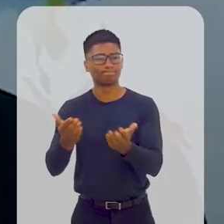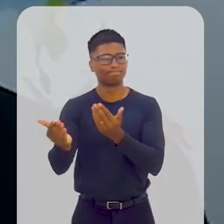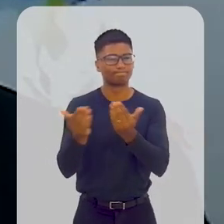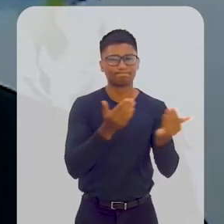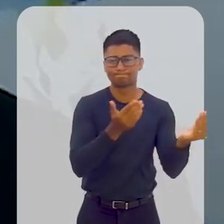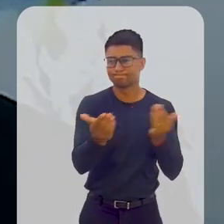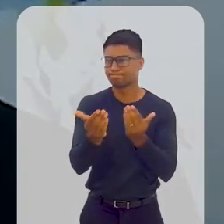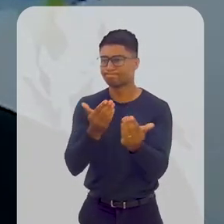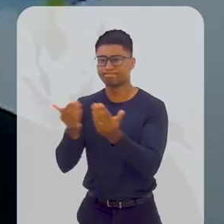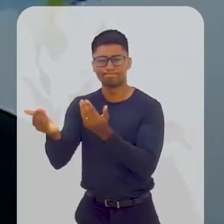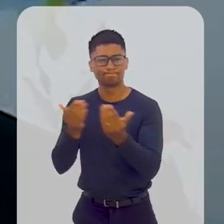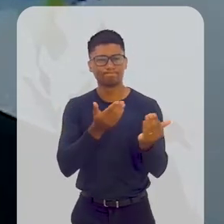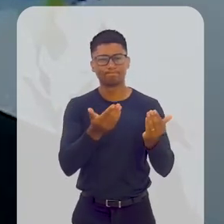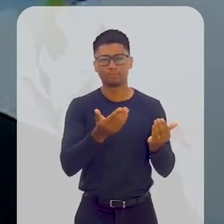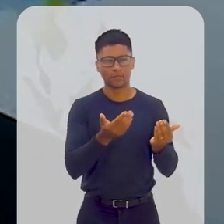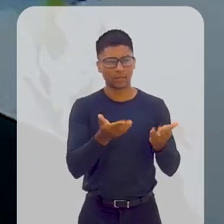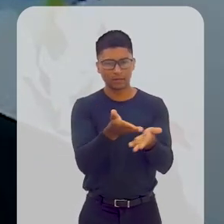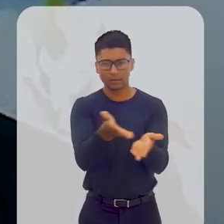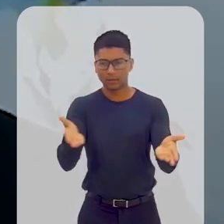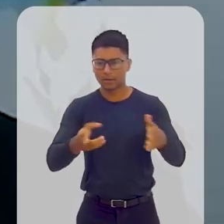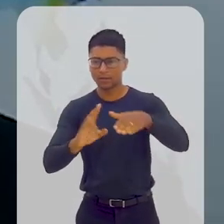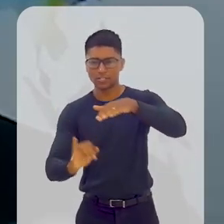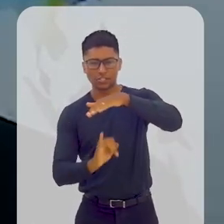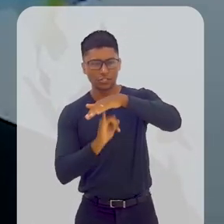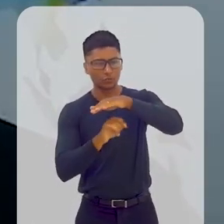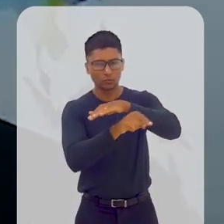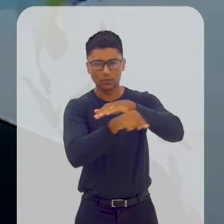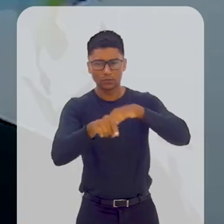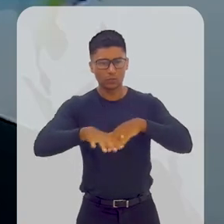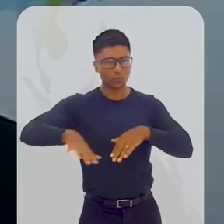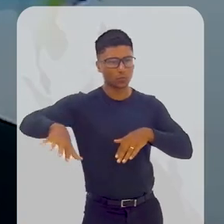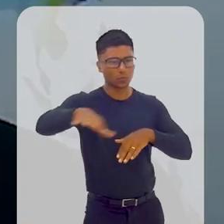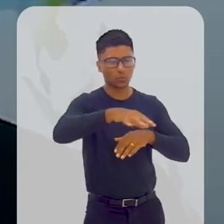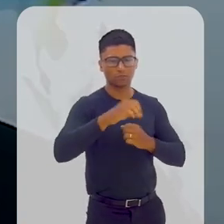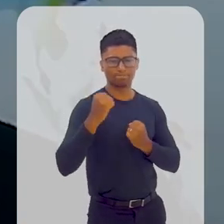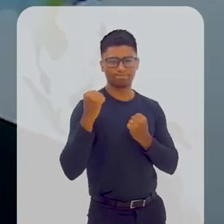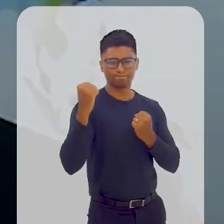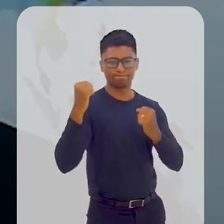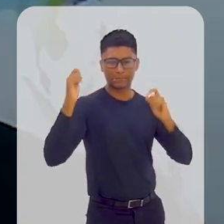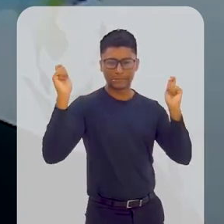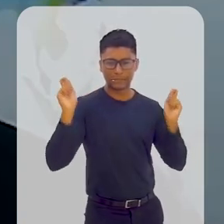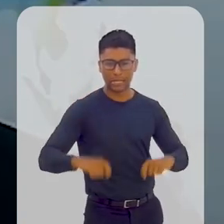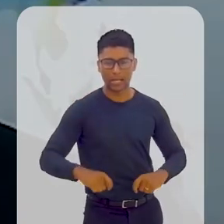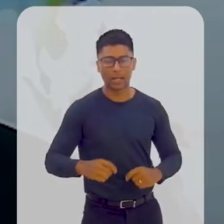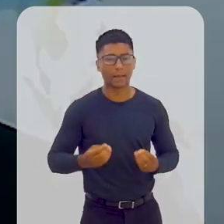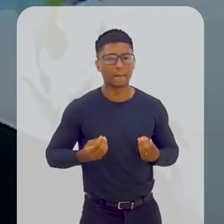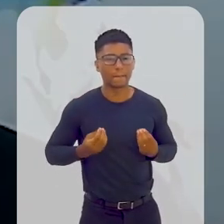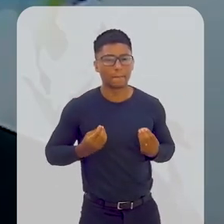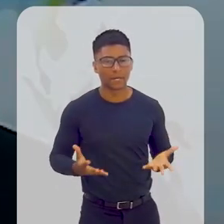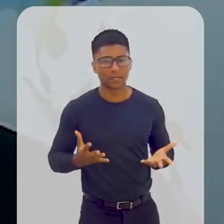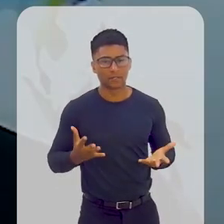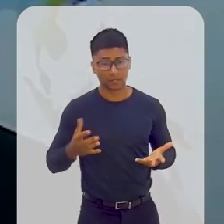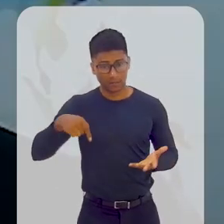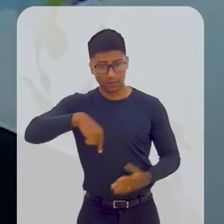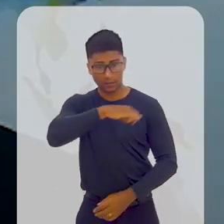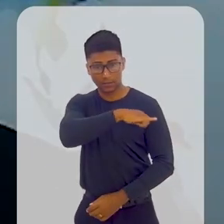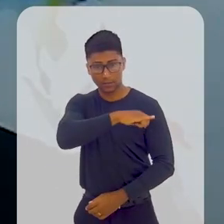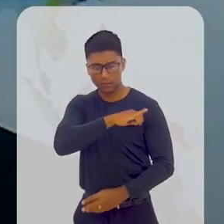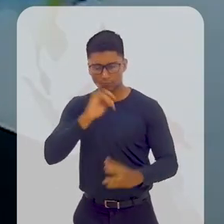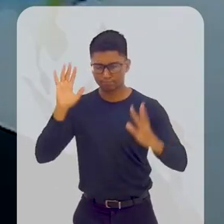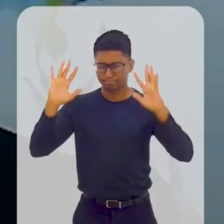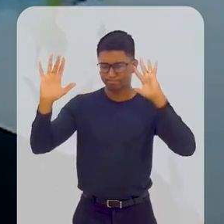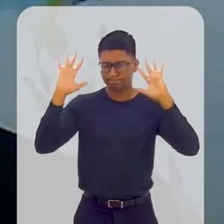São instituições extremamente potenciais para repensar um estado